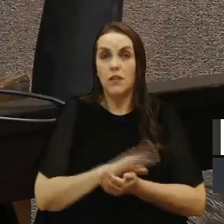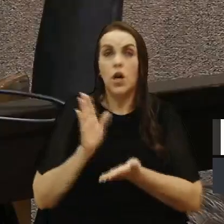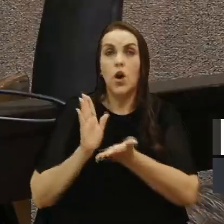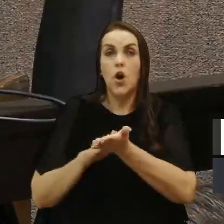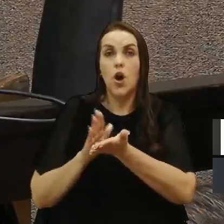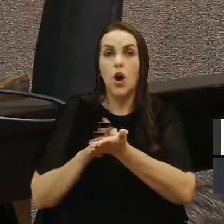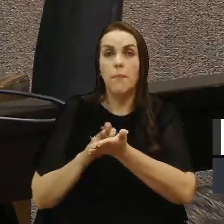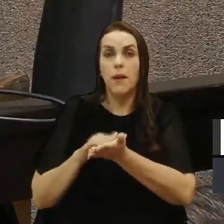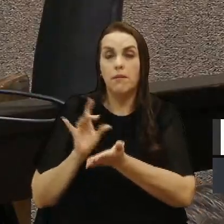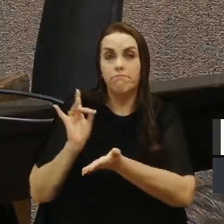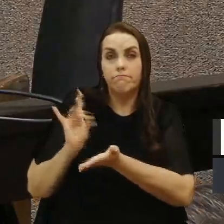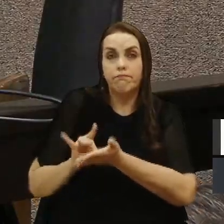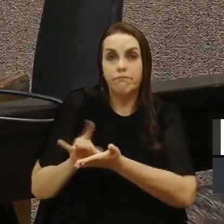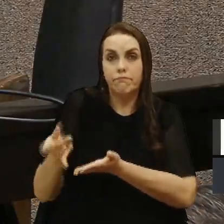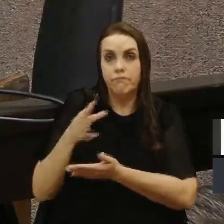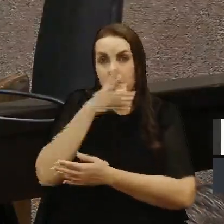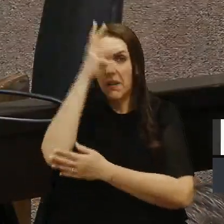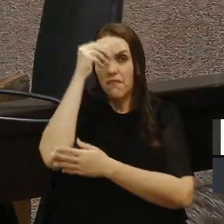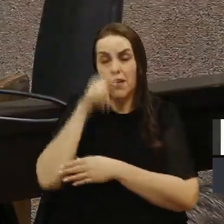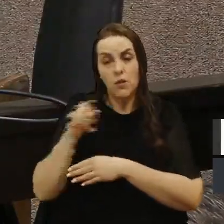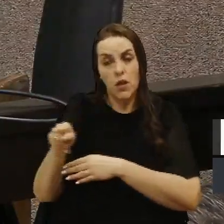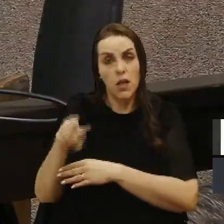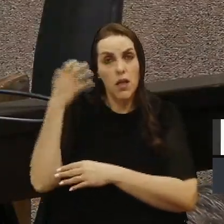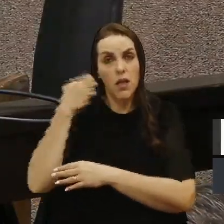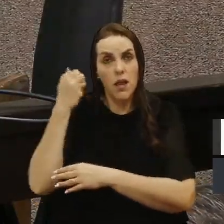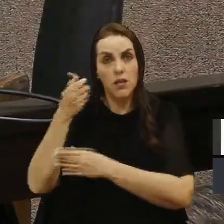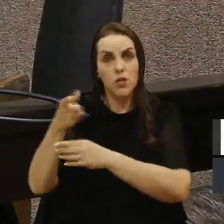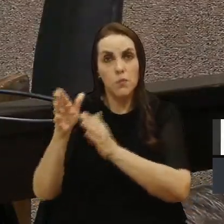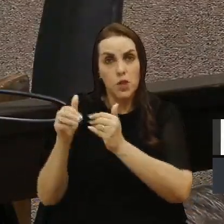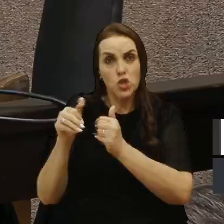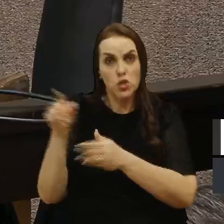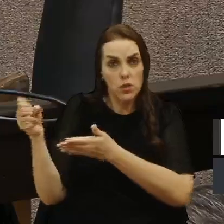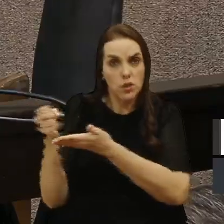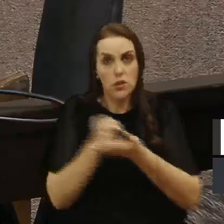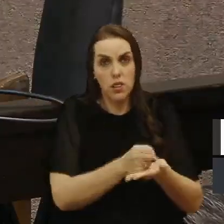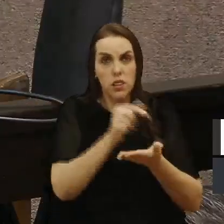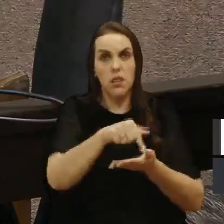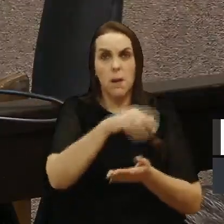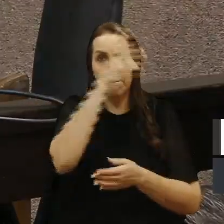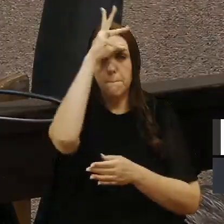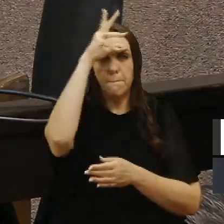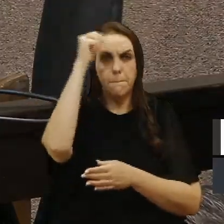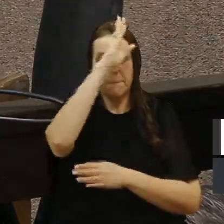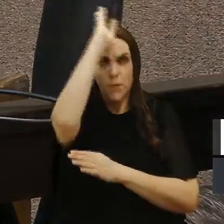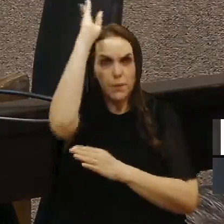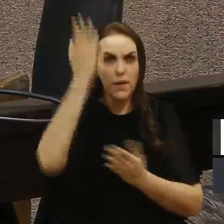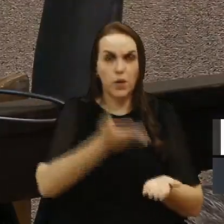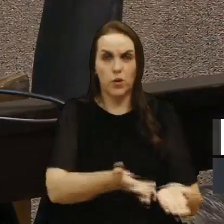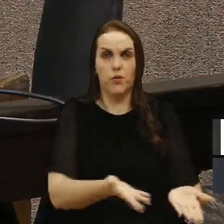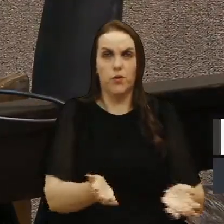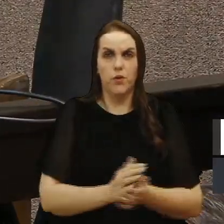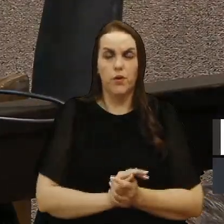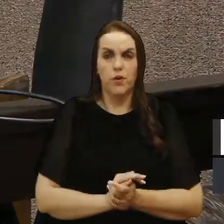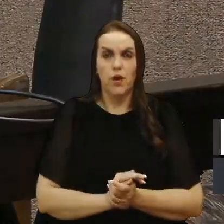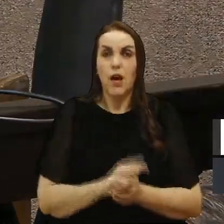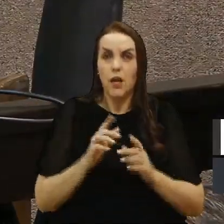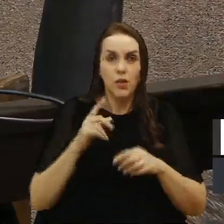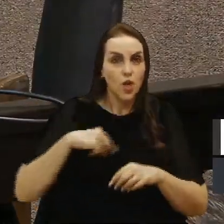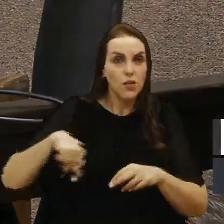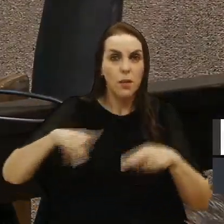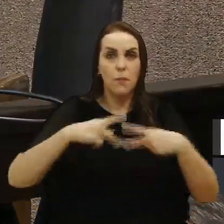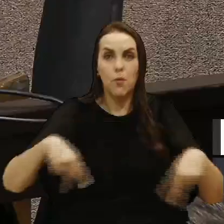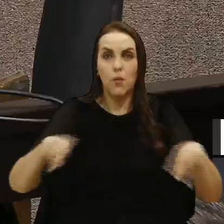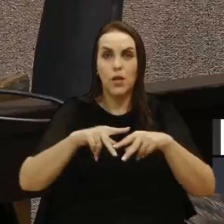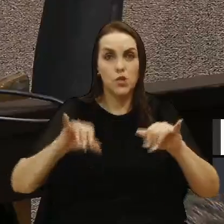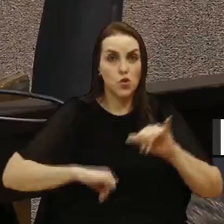efetiva do prefeito para o efetivo de bombeiros aqui na nossa cidade? São os nossos munícipes que sofrem, são os